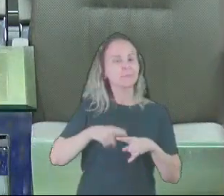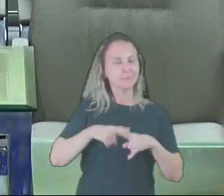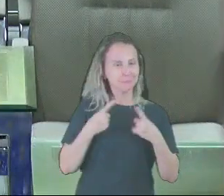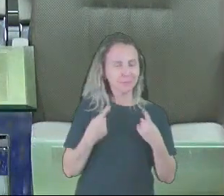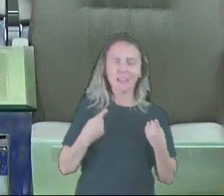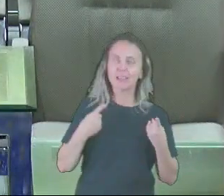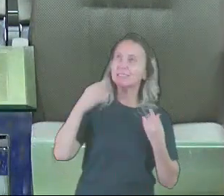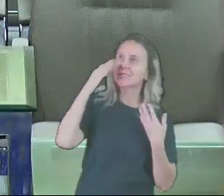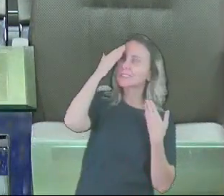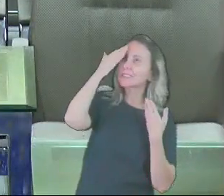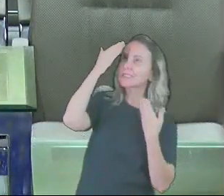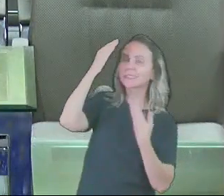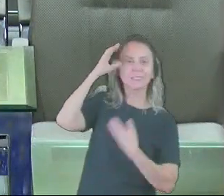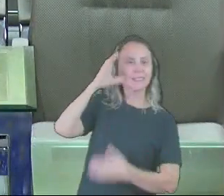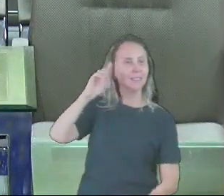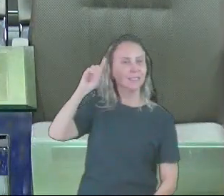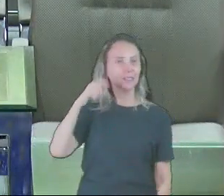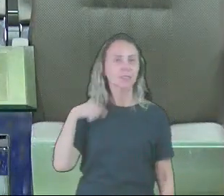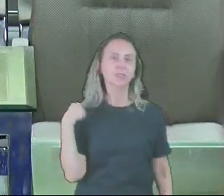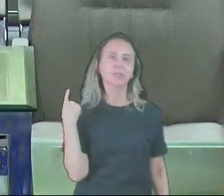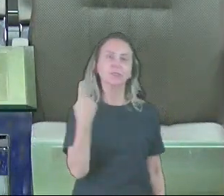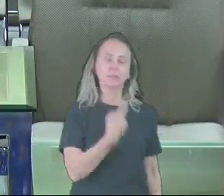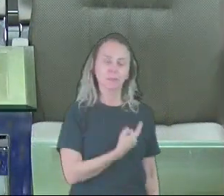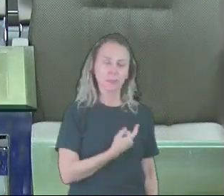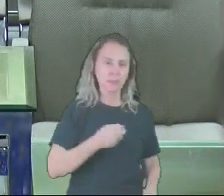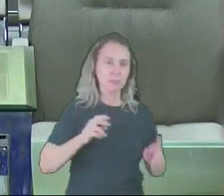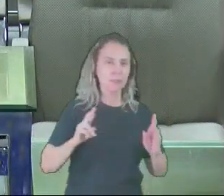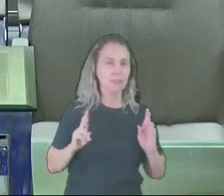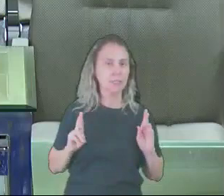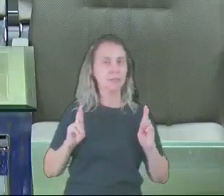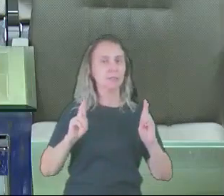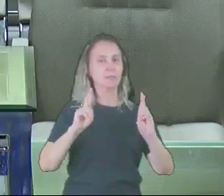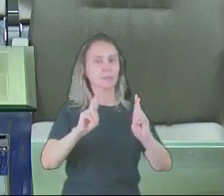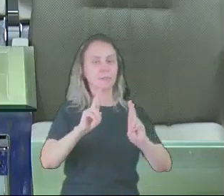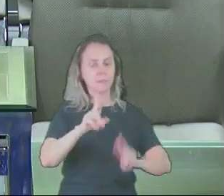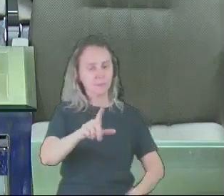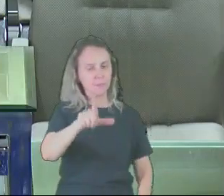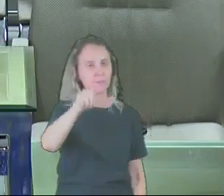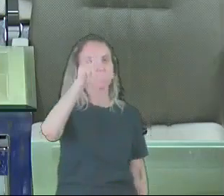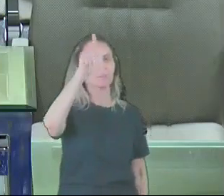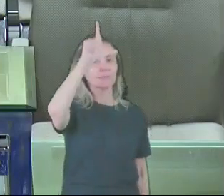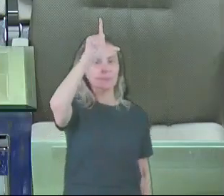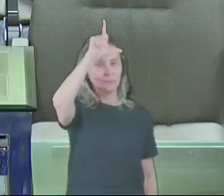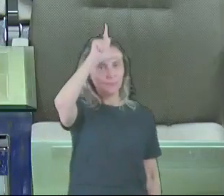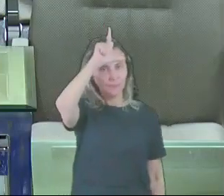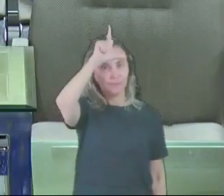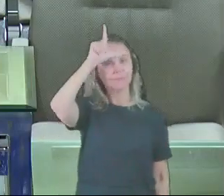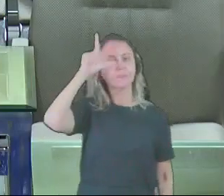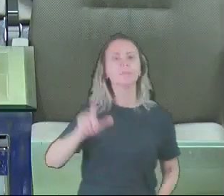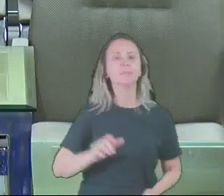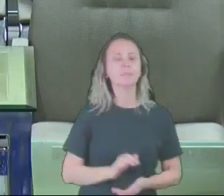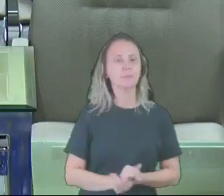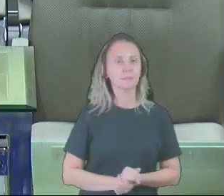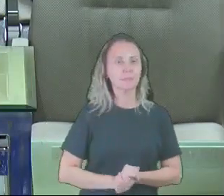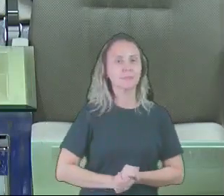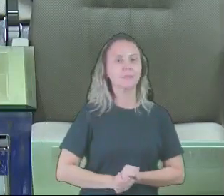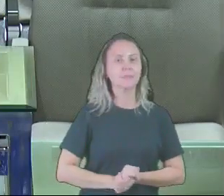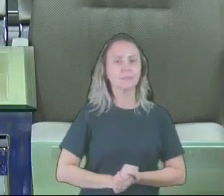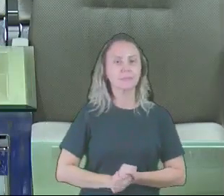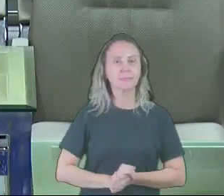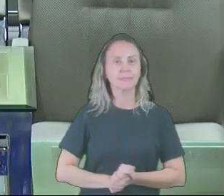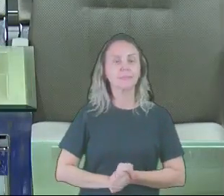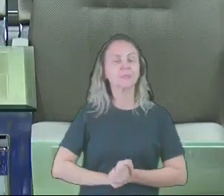primamos pelo respeito às autoridades constituídas por Deus mas